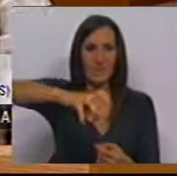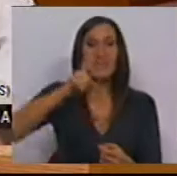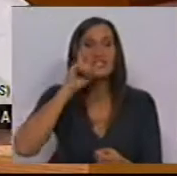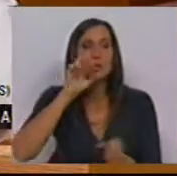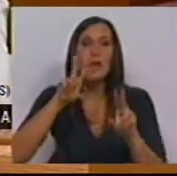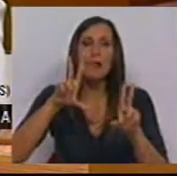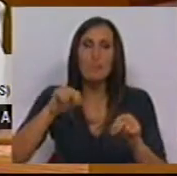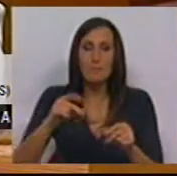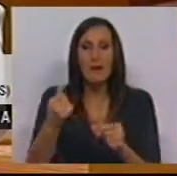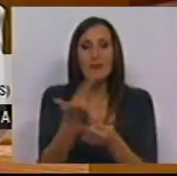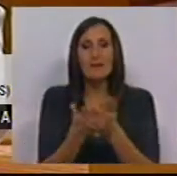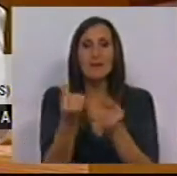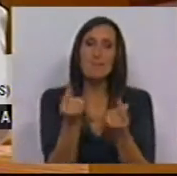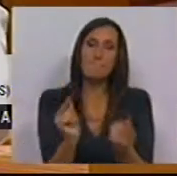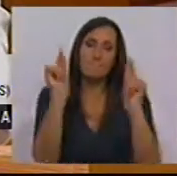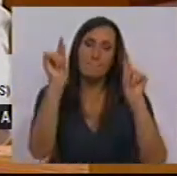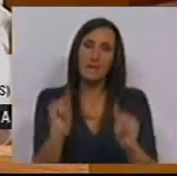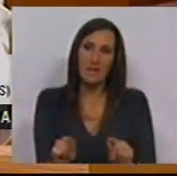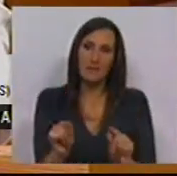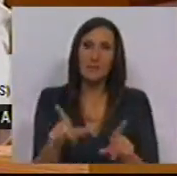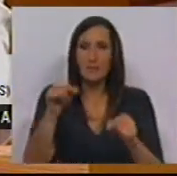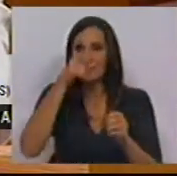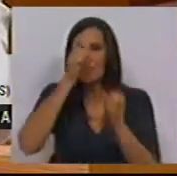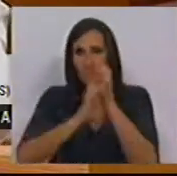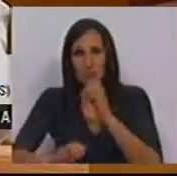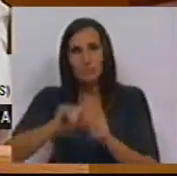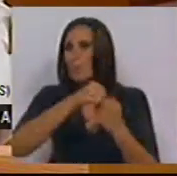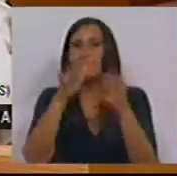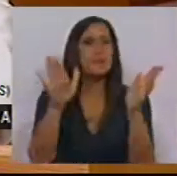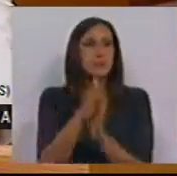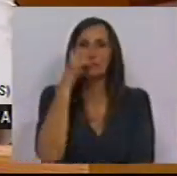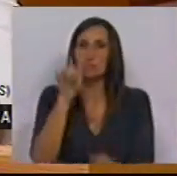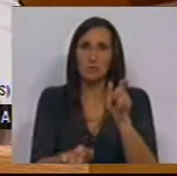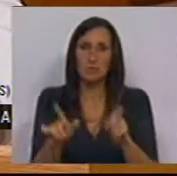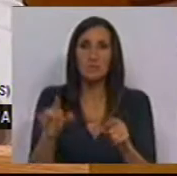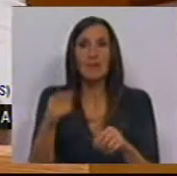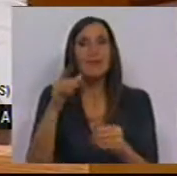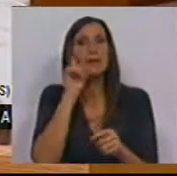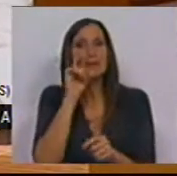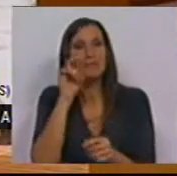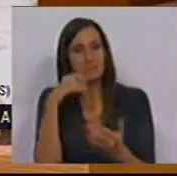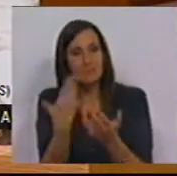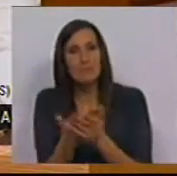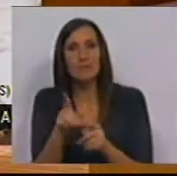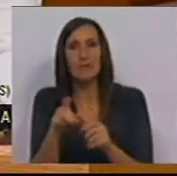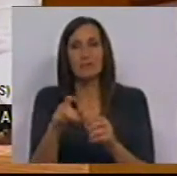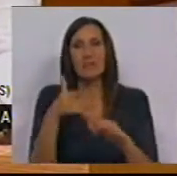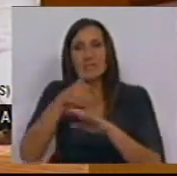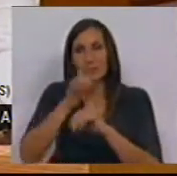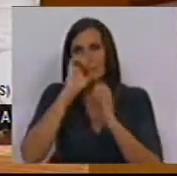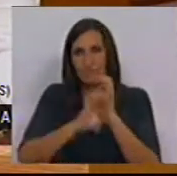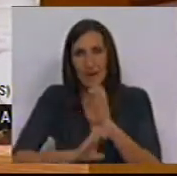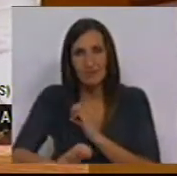segura, limpa e economicamente acessível e saneamento para todos. De garantir e melhorar o acesso à água e ao saneamento, ou seja,